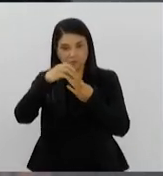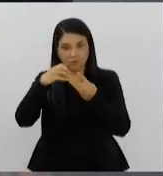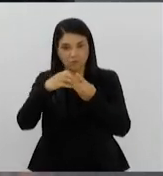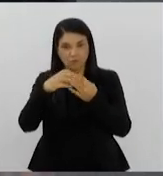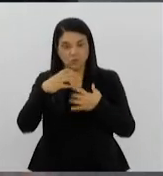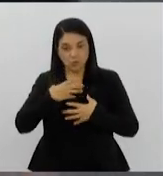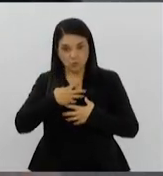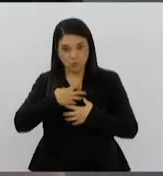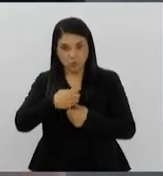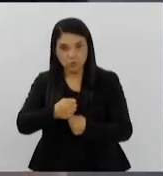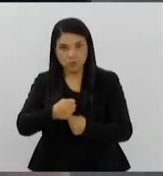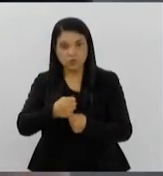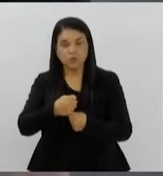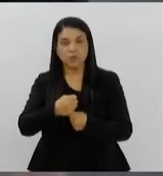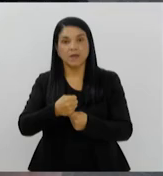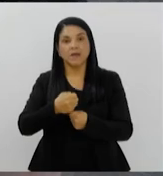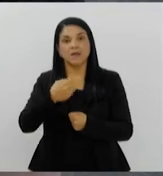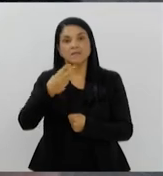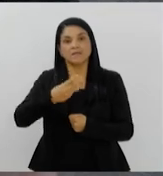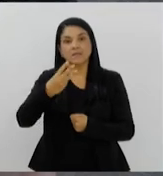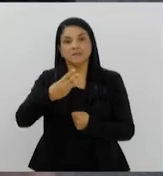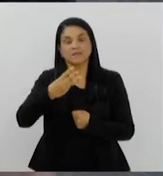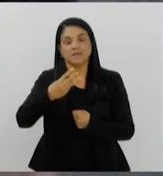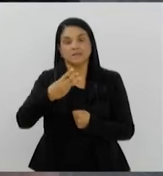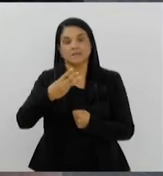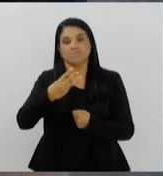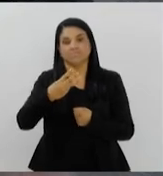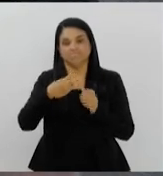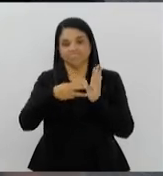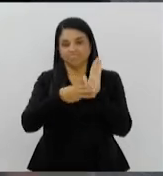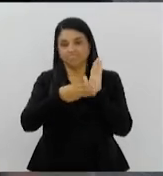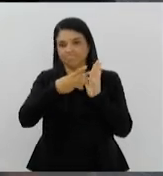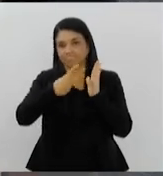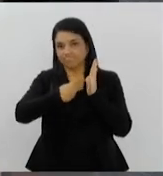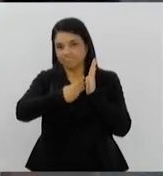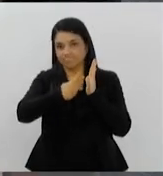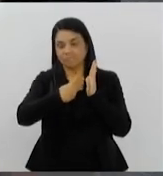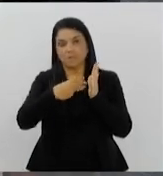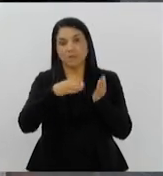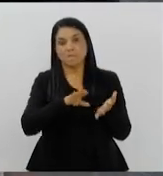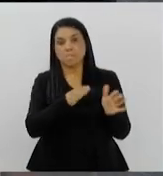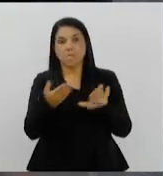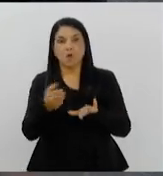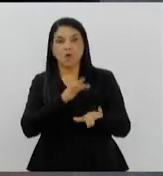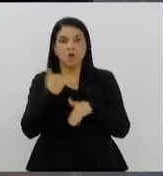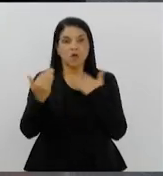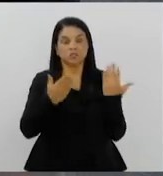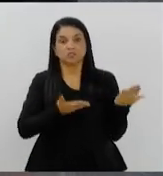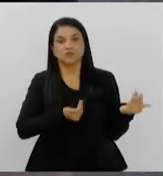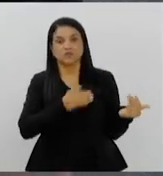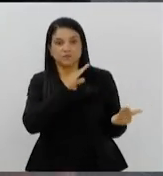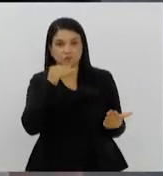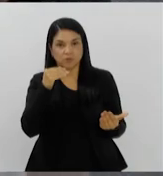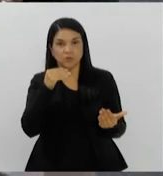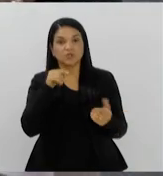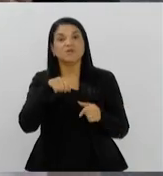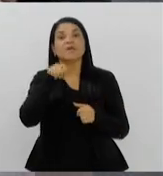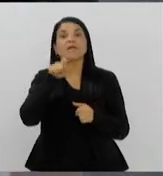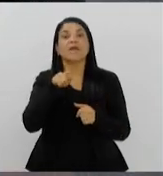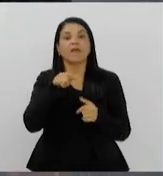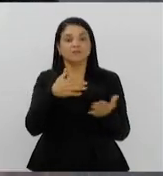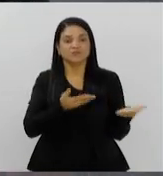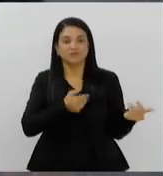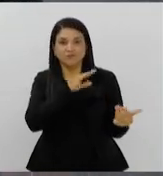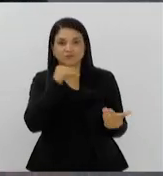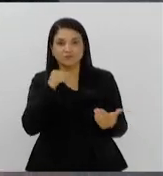é a terceira maior causa morte da nossa juventude. E a juventude é essencialmente quem hoje trabalha no serviço de entrega